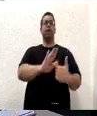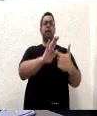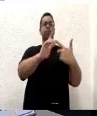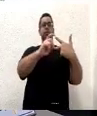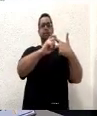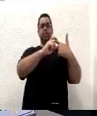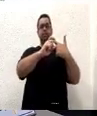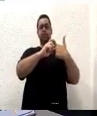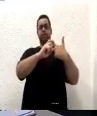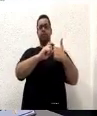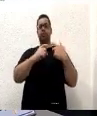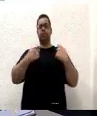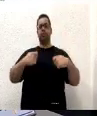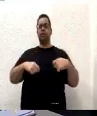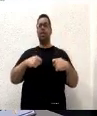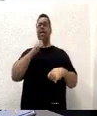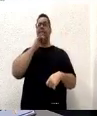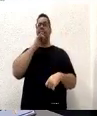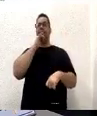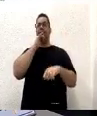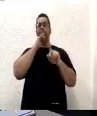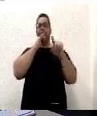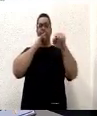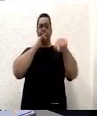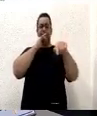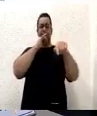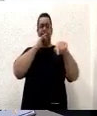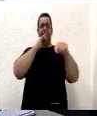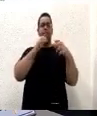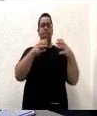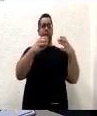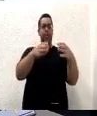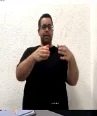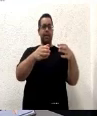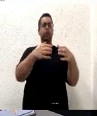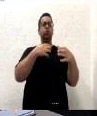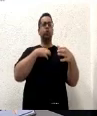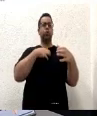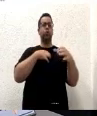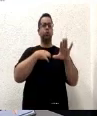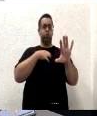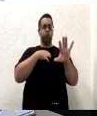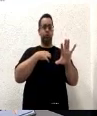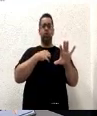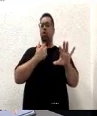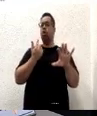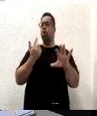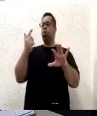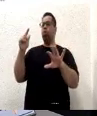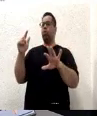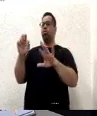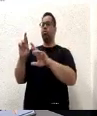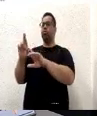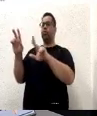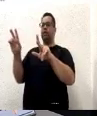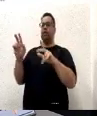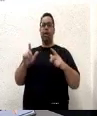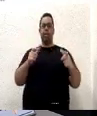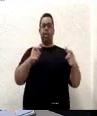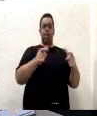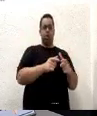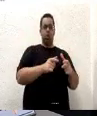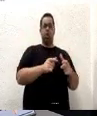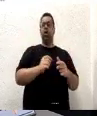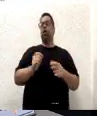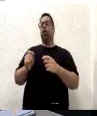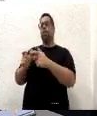setor recebe marmita P, um setor recebe marmita M, aí a comida naquele